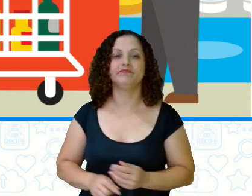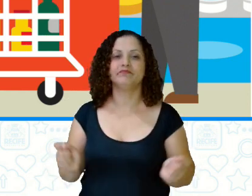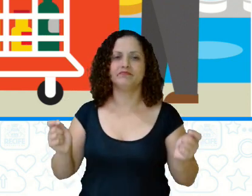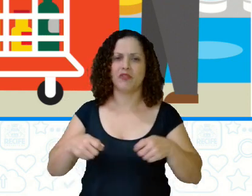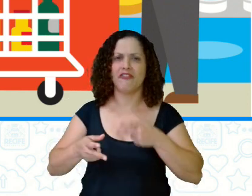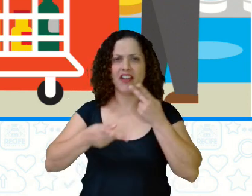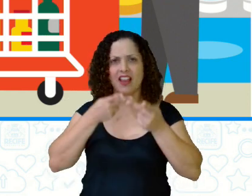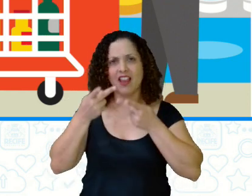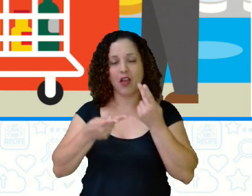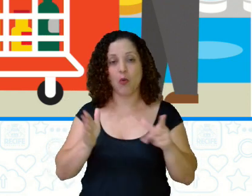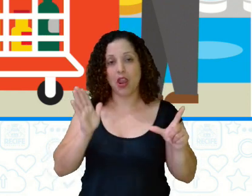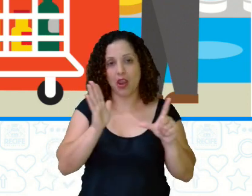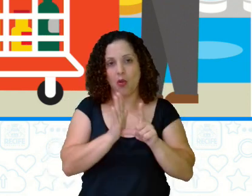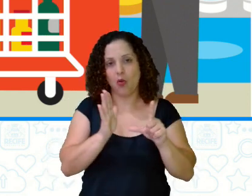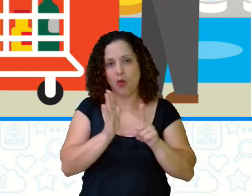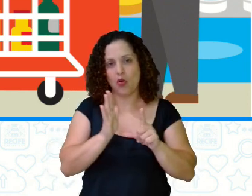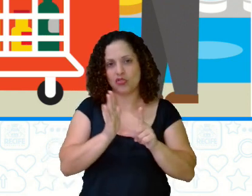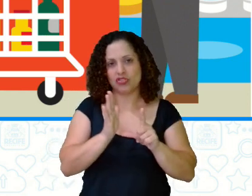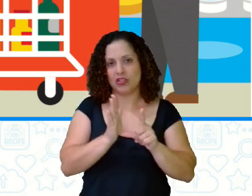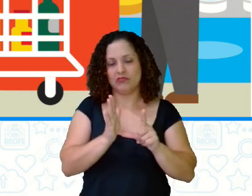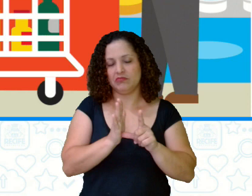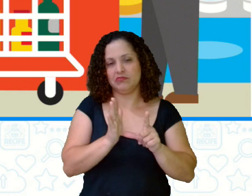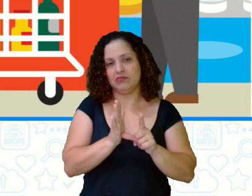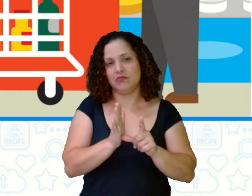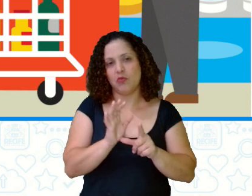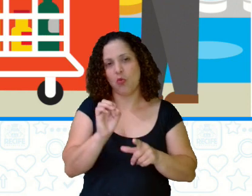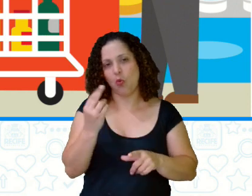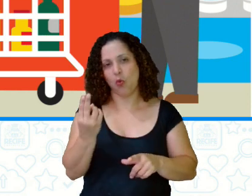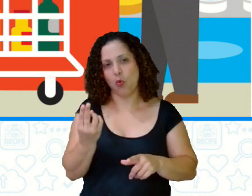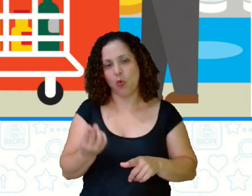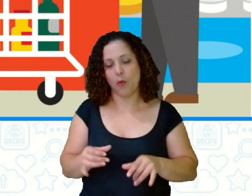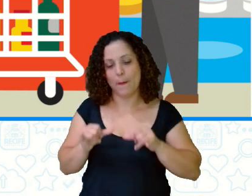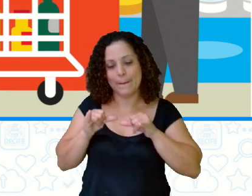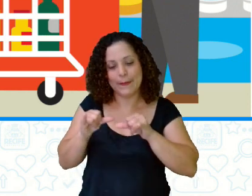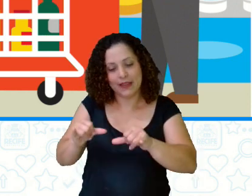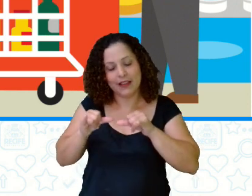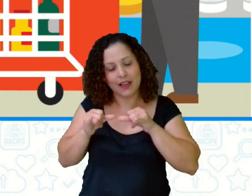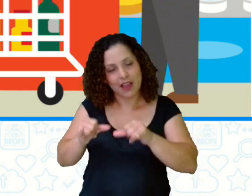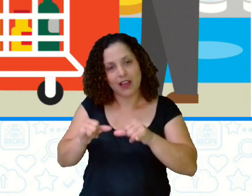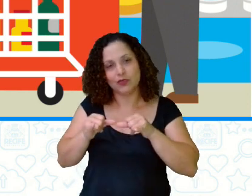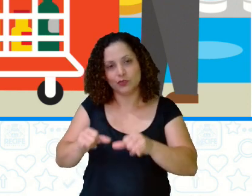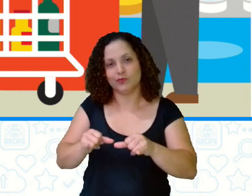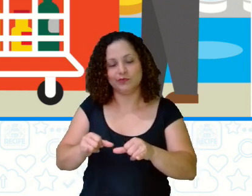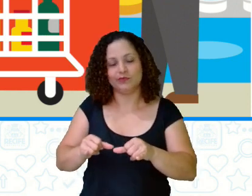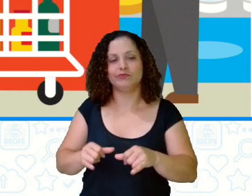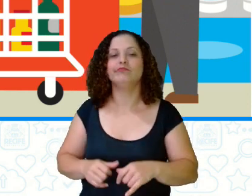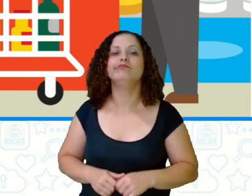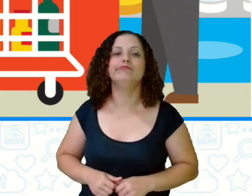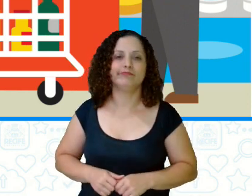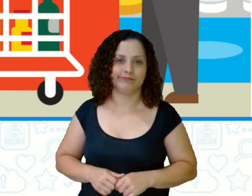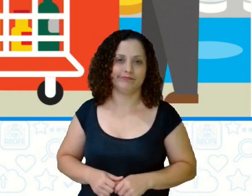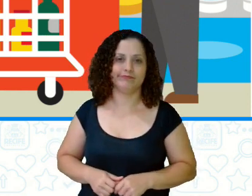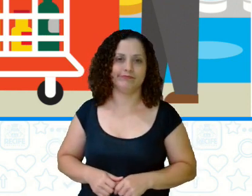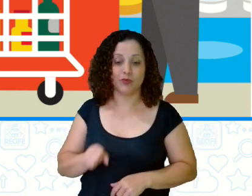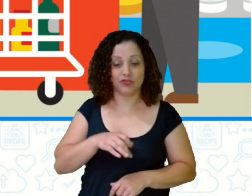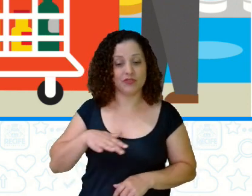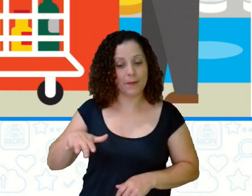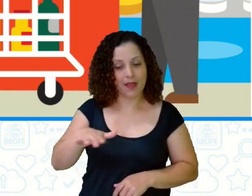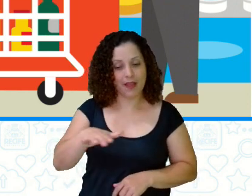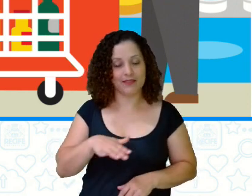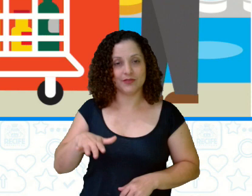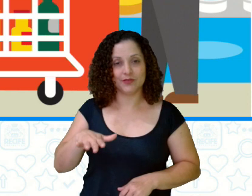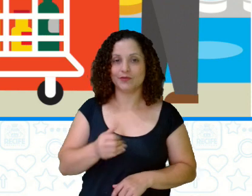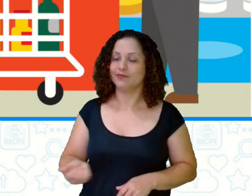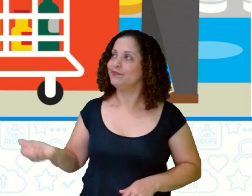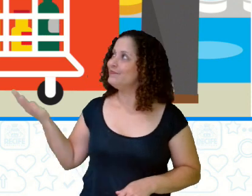loja de conveniência, eu poderia dizer que é um pequeno mercado, uma mercearia, não é isso? Esse é o espaço que está sendo